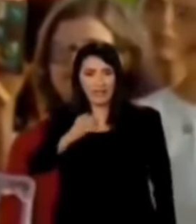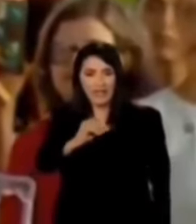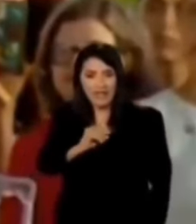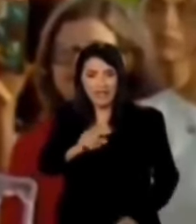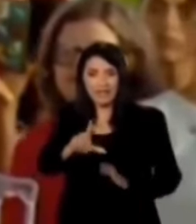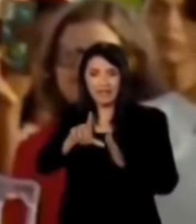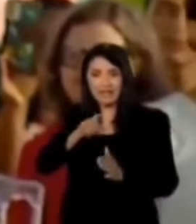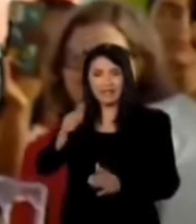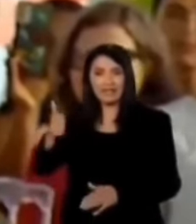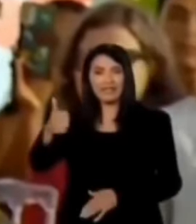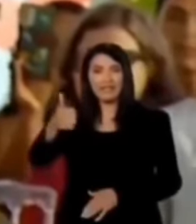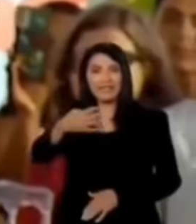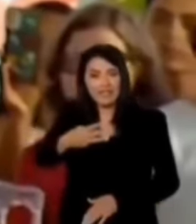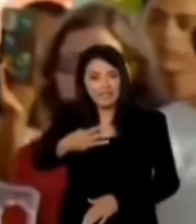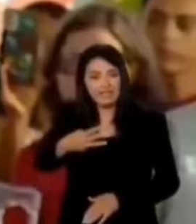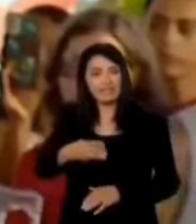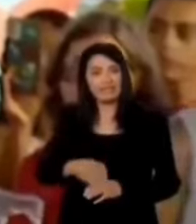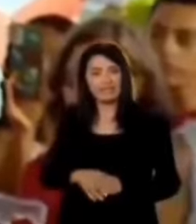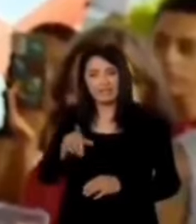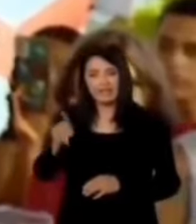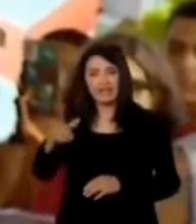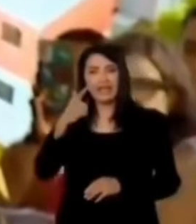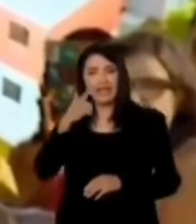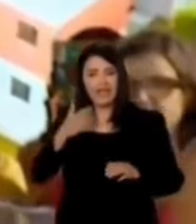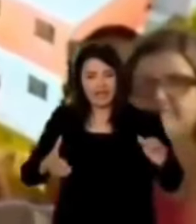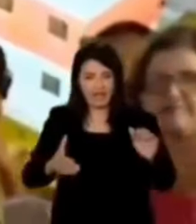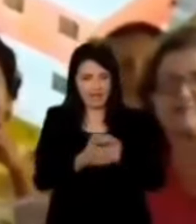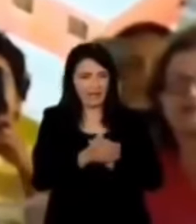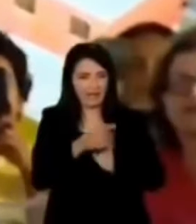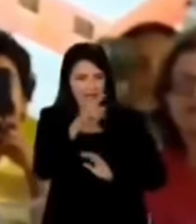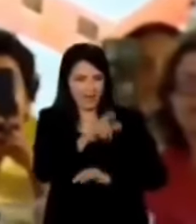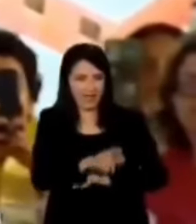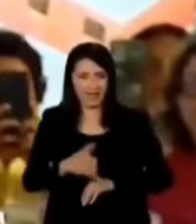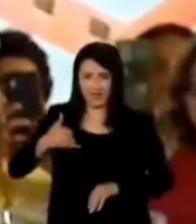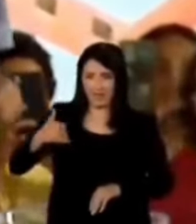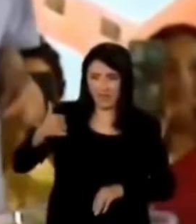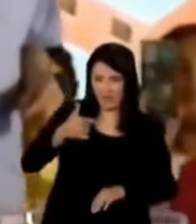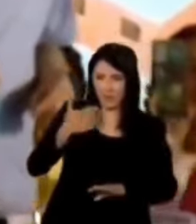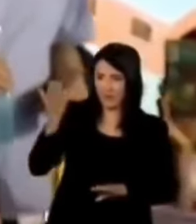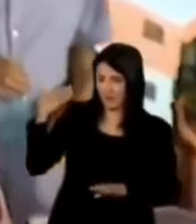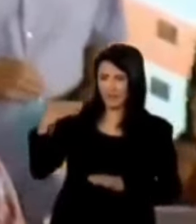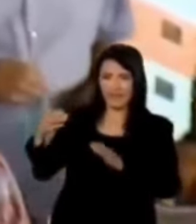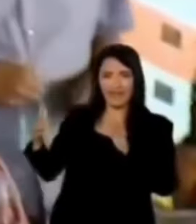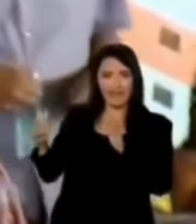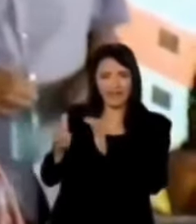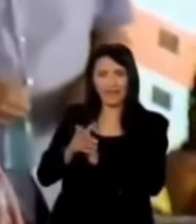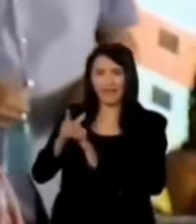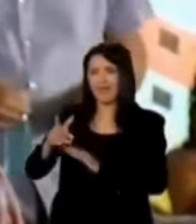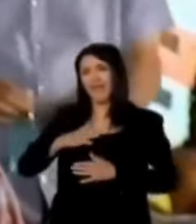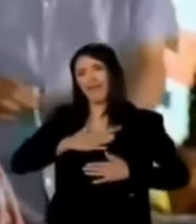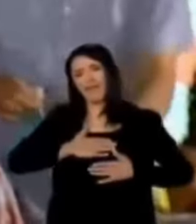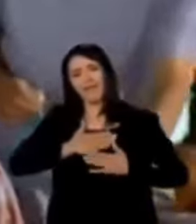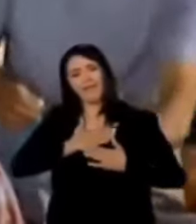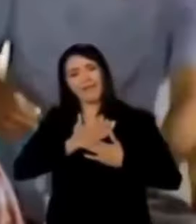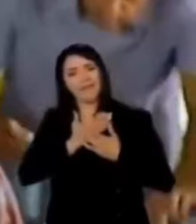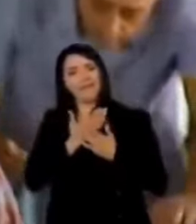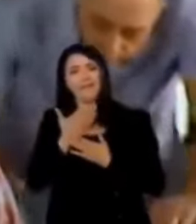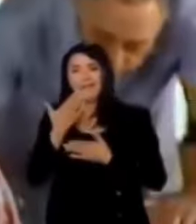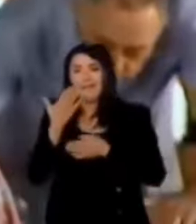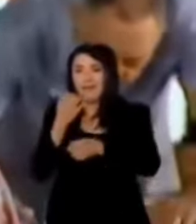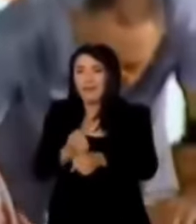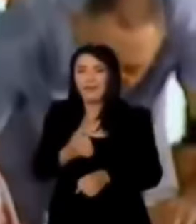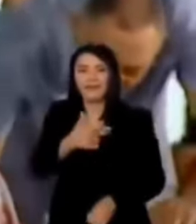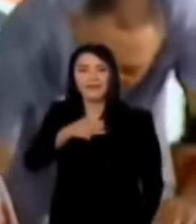13. E ele casou com a menina, ela tinha 12 anos, e ele tá apaixonado por ela há